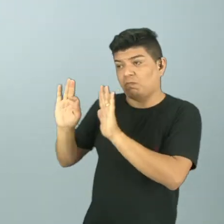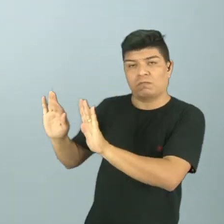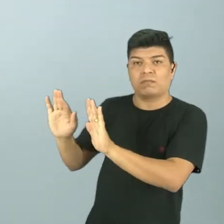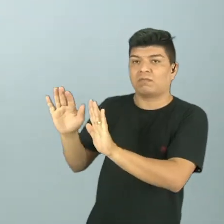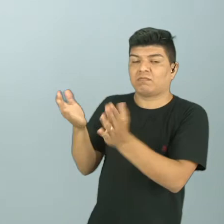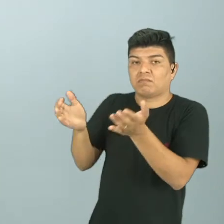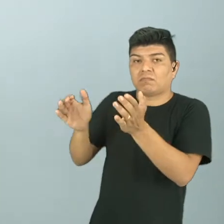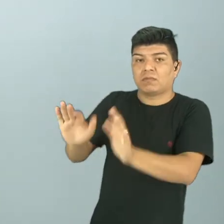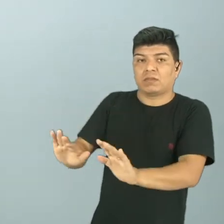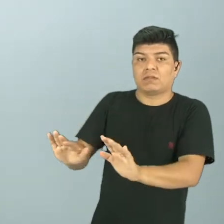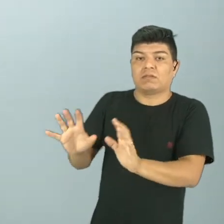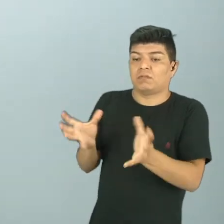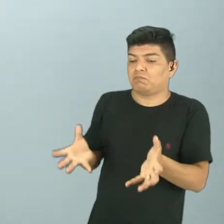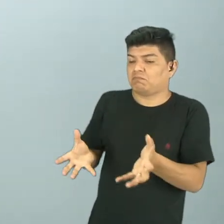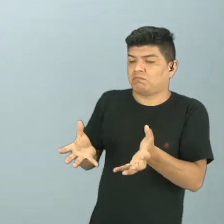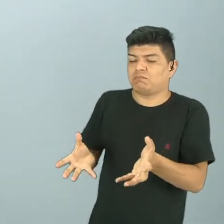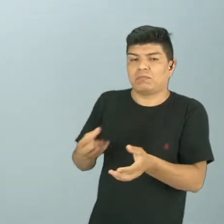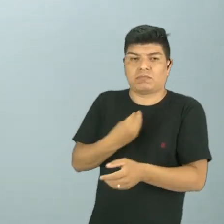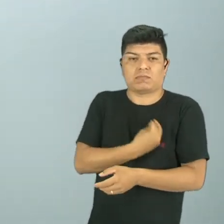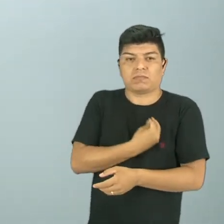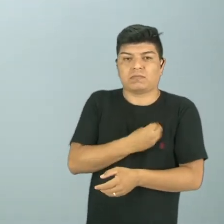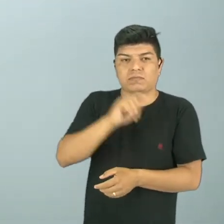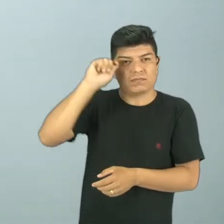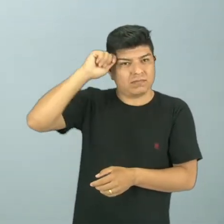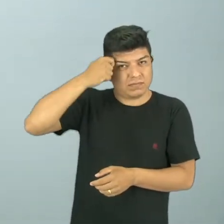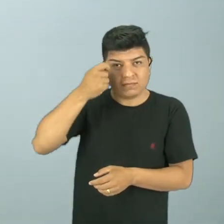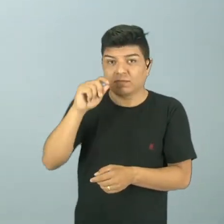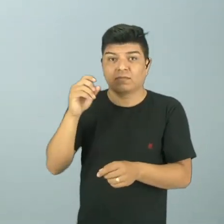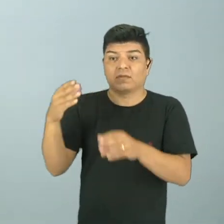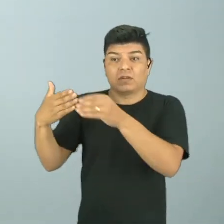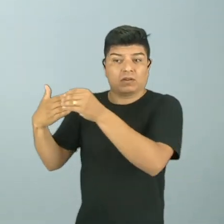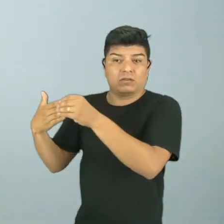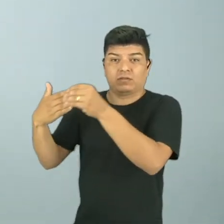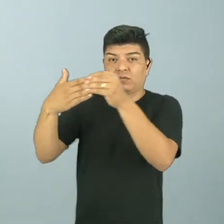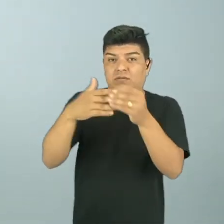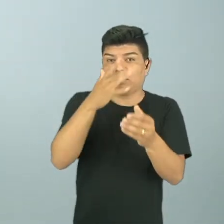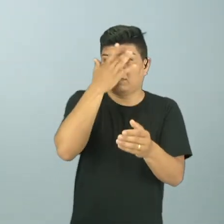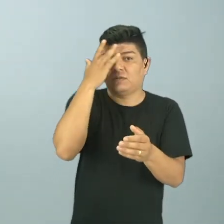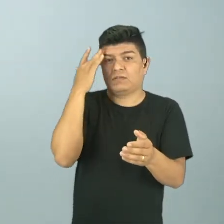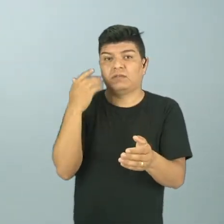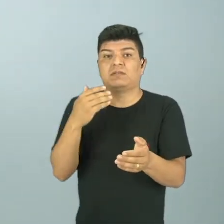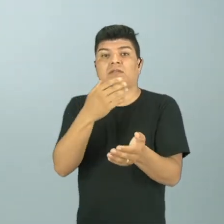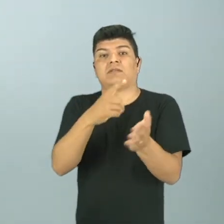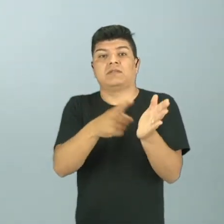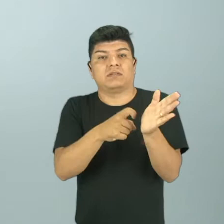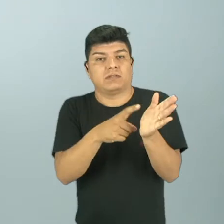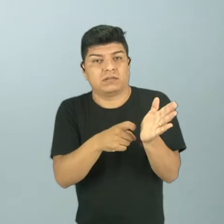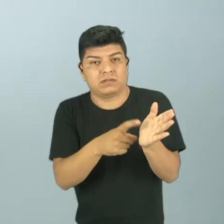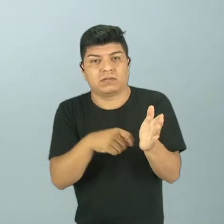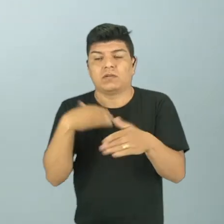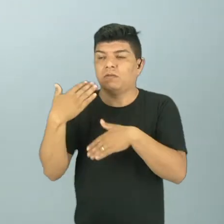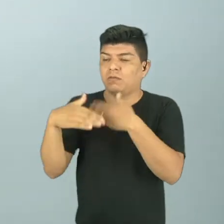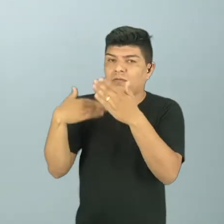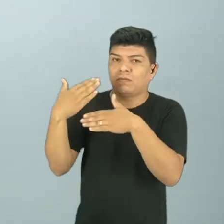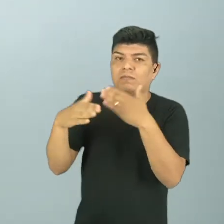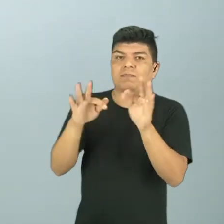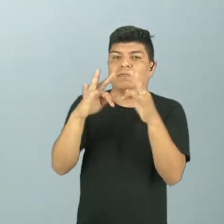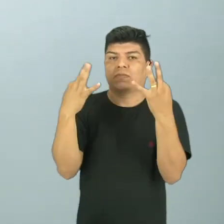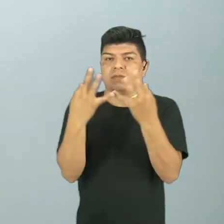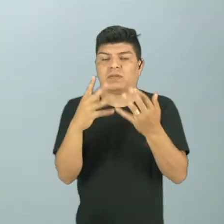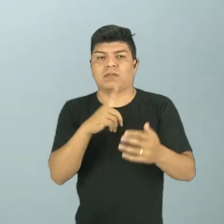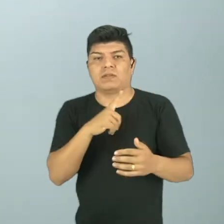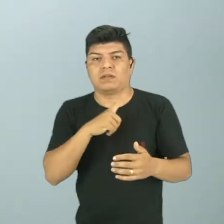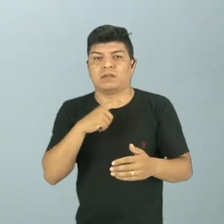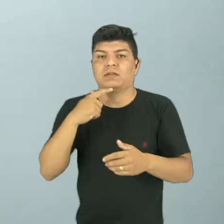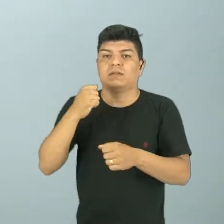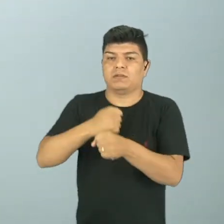vida do negro aqui, e a gente traz o branco para que assim ele fique, constitua família, vá se reproduzindo, e com o passar dos